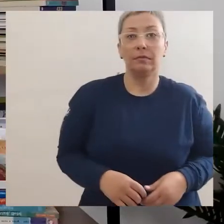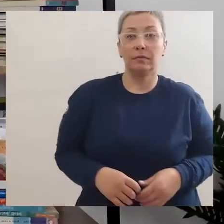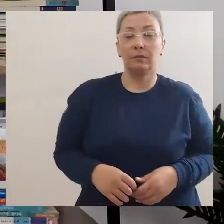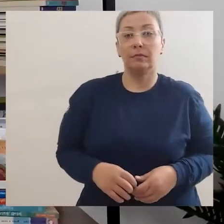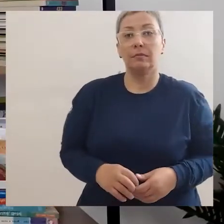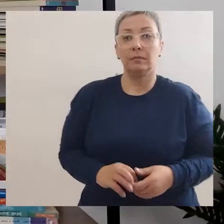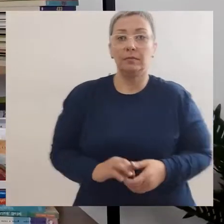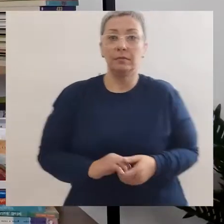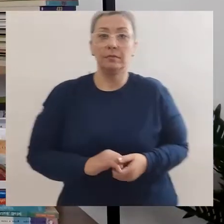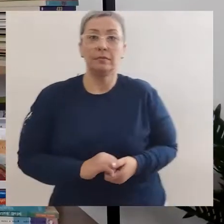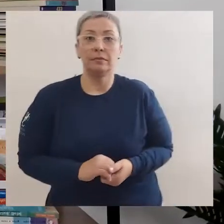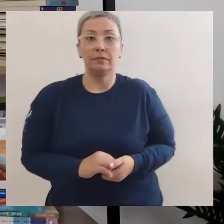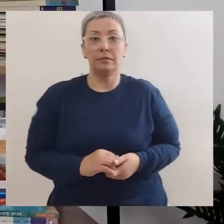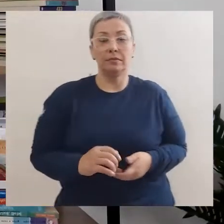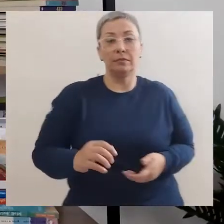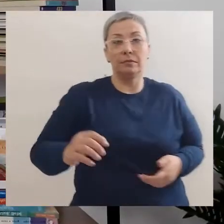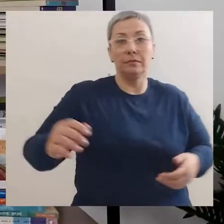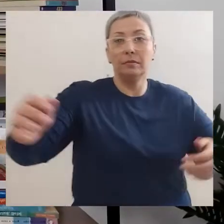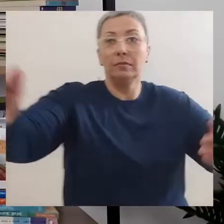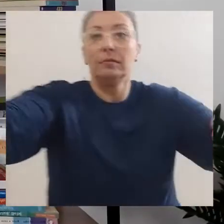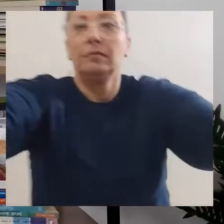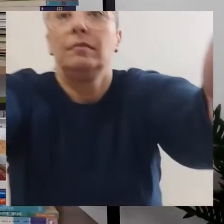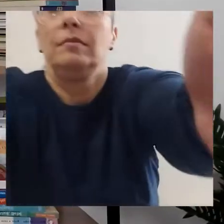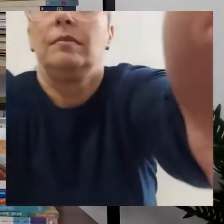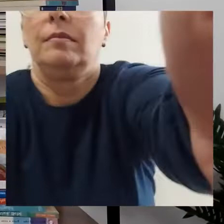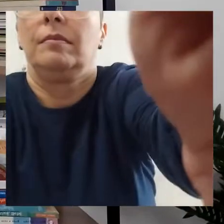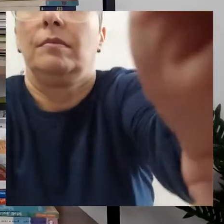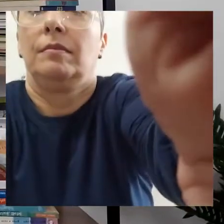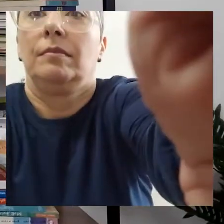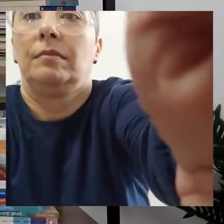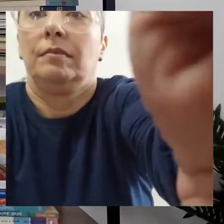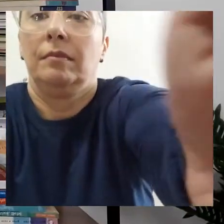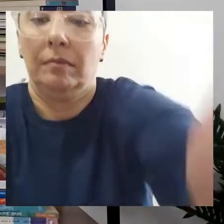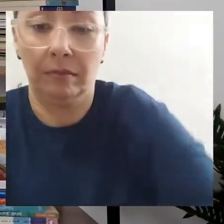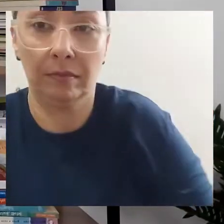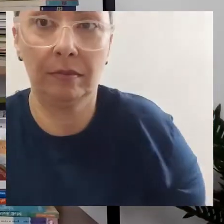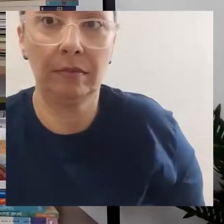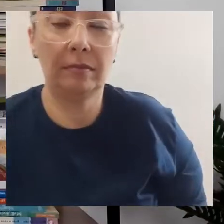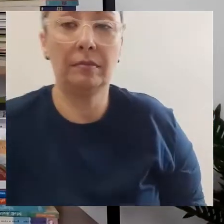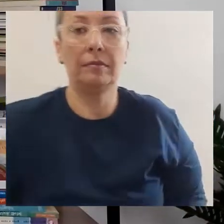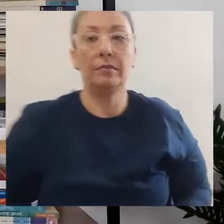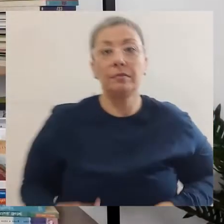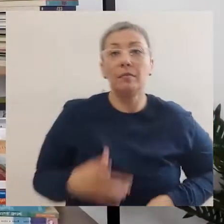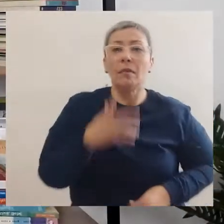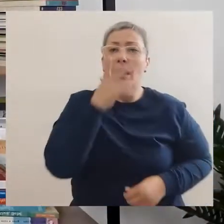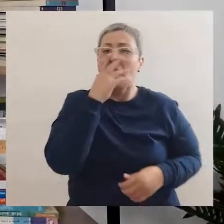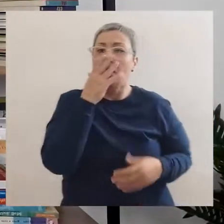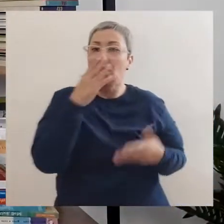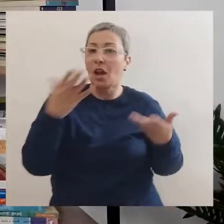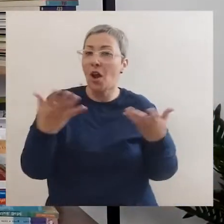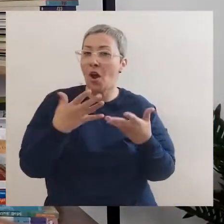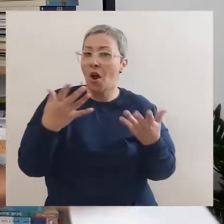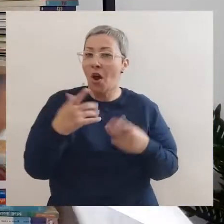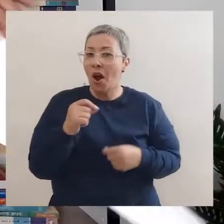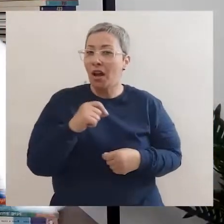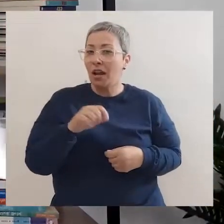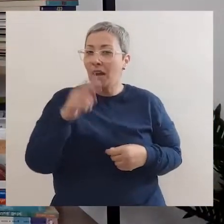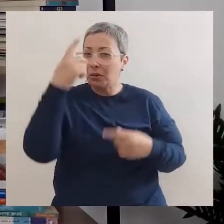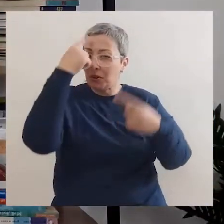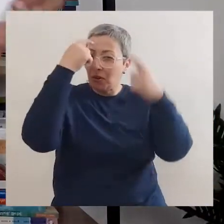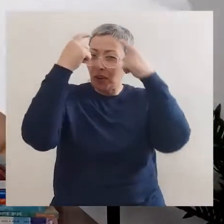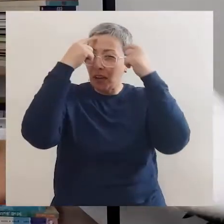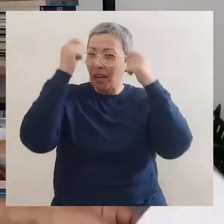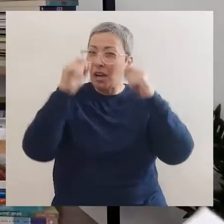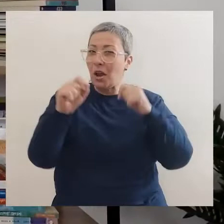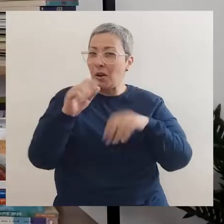acha? Vocês não precisam de muita coisa não, tá? Para fazer o grafismo, não. Você vai precisar de uma folha de sulfite, né? Uma folha de